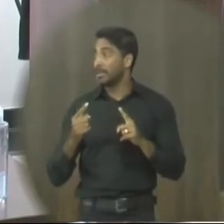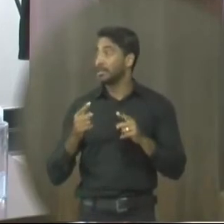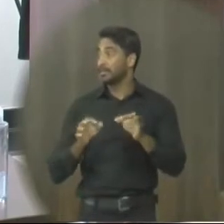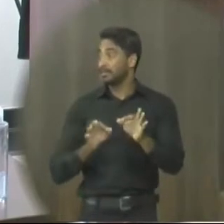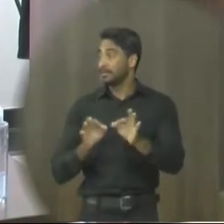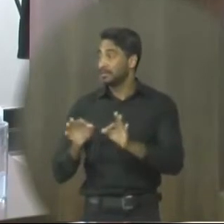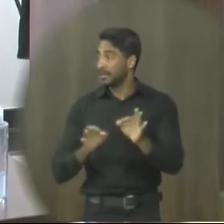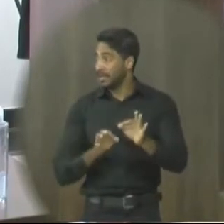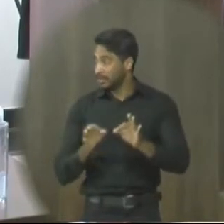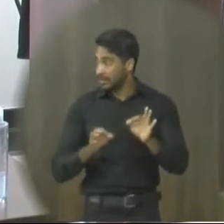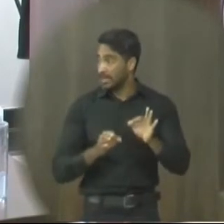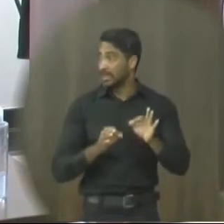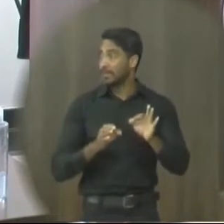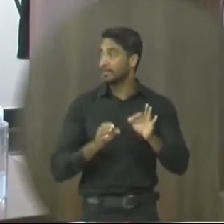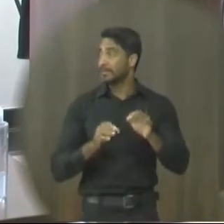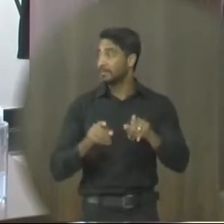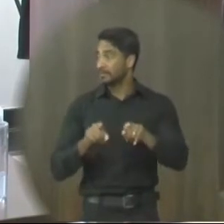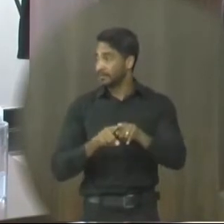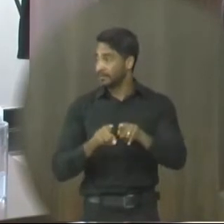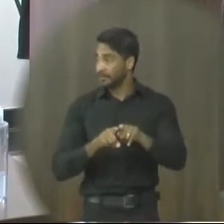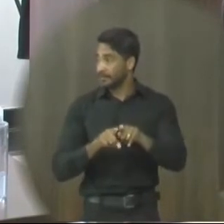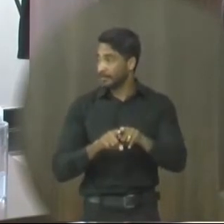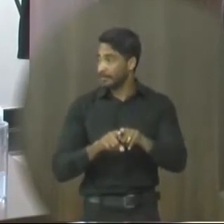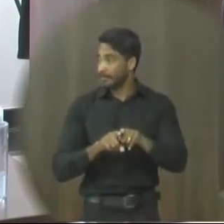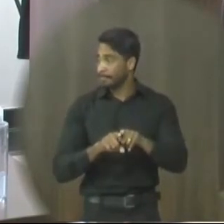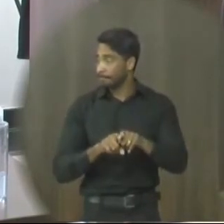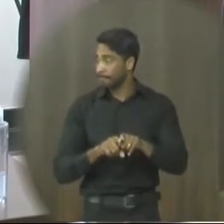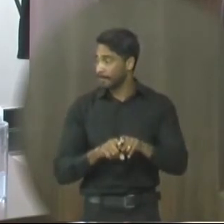Inclusive, o topógrafo Filó que estava mexendo com isso.